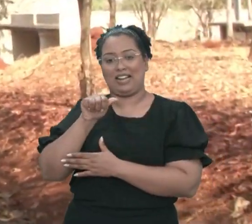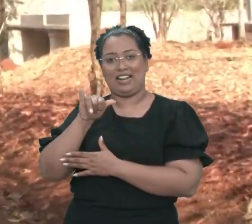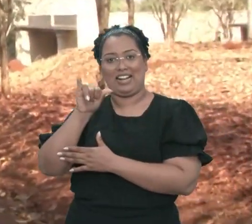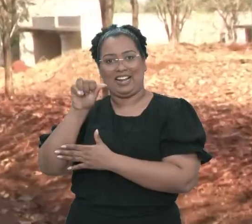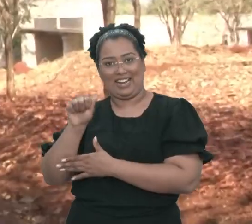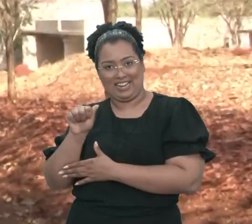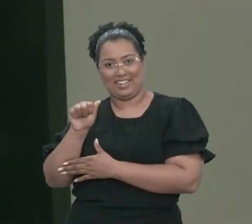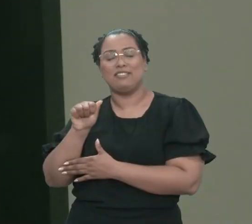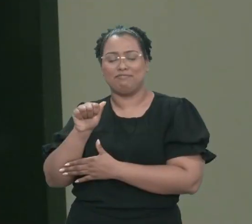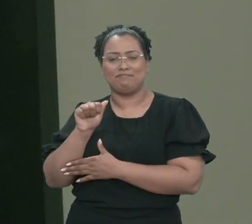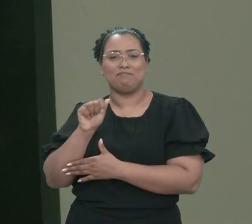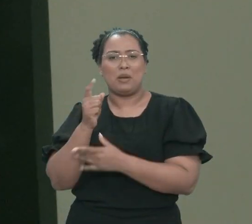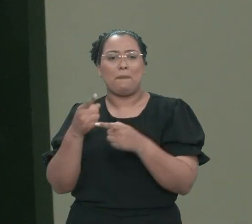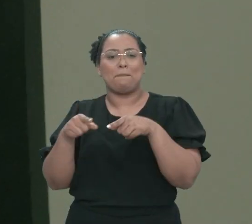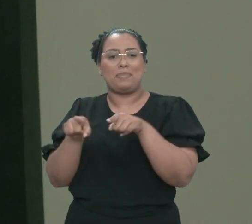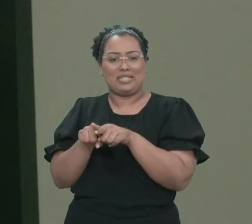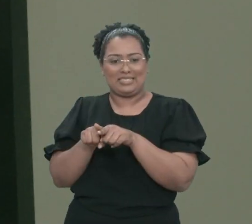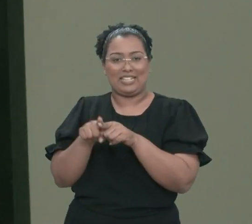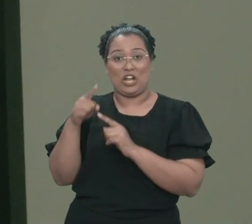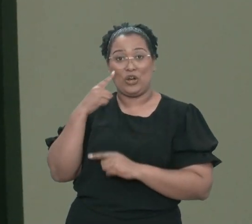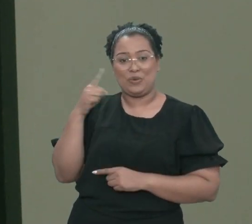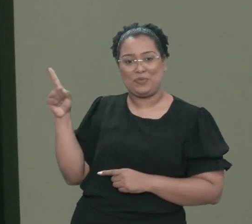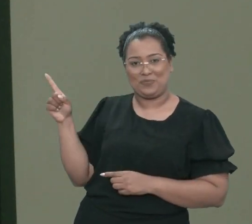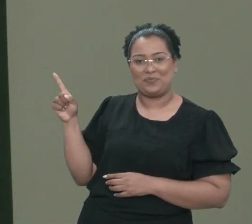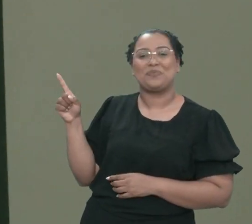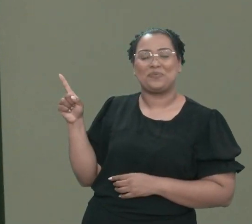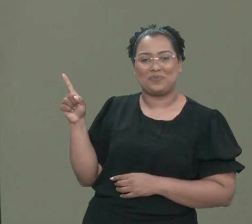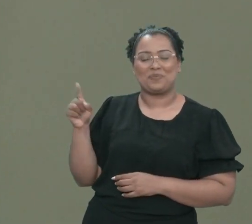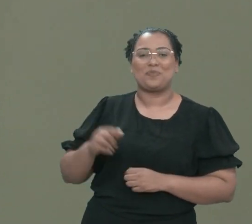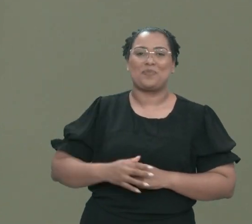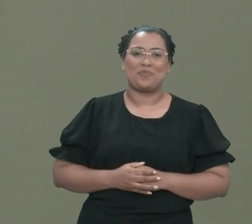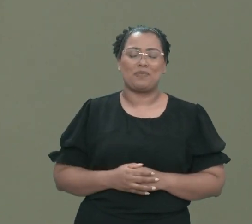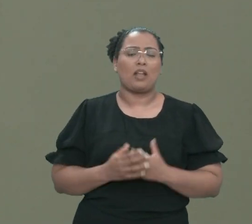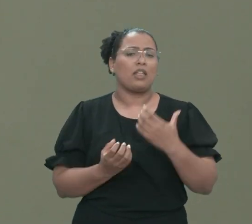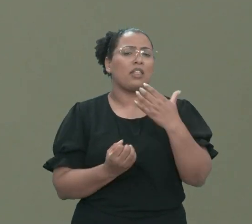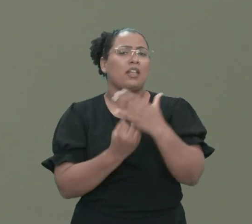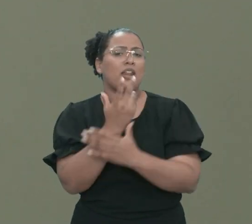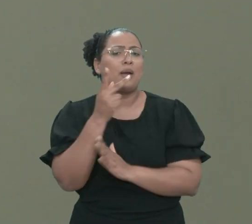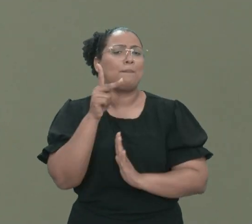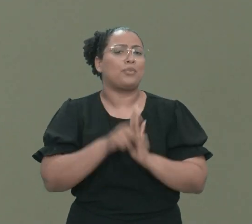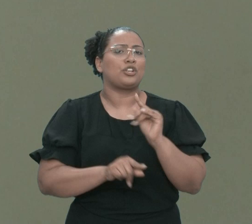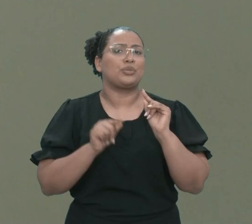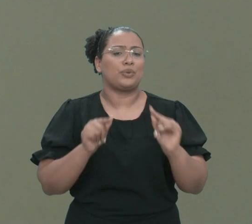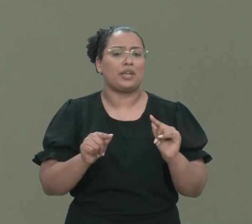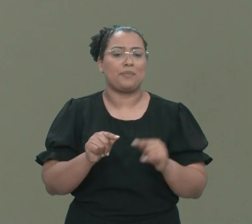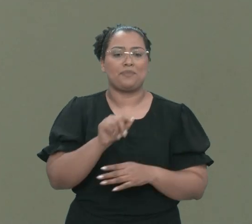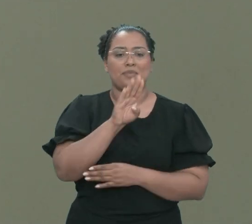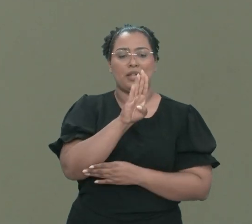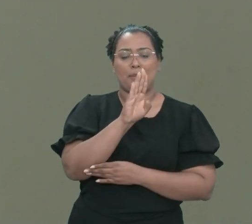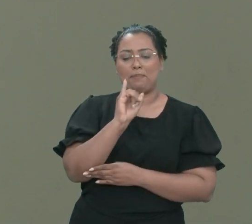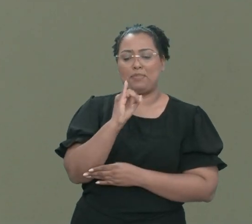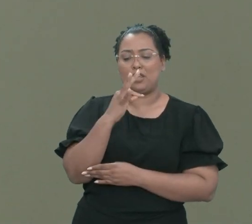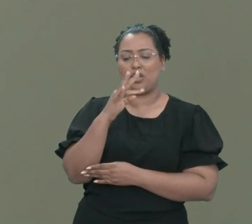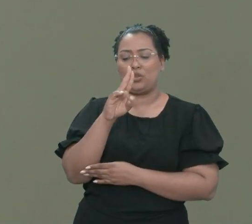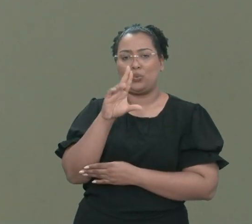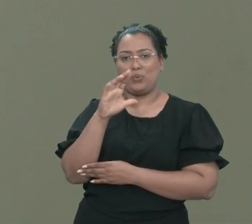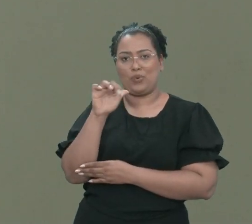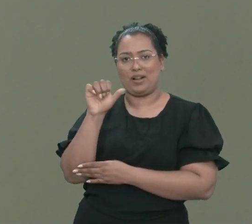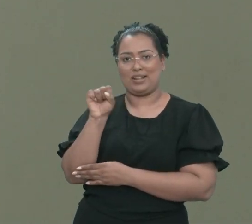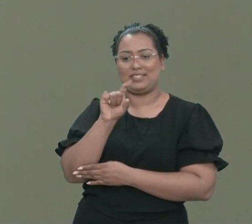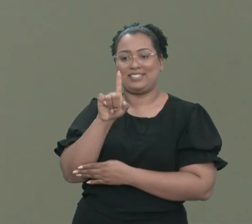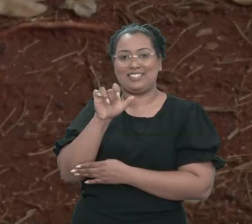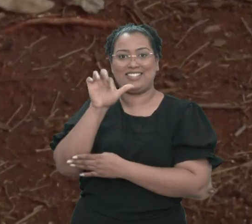Instituto, e do projeto Multiplicando Saberes sobre o Solo, criaram a iniciativa Bituca Zero, que visa o